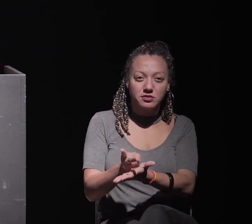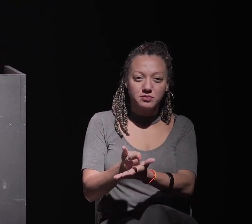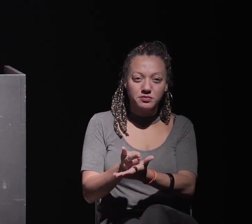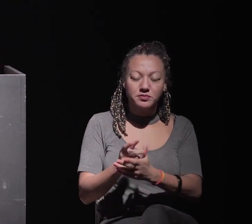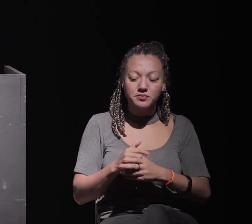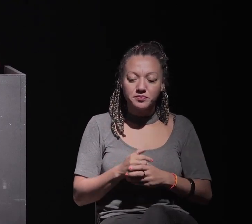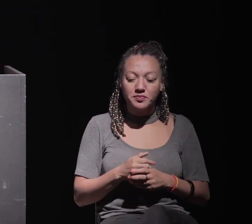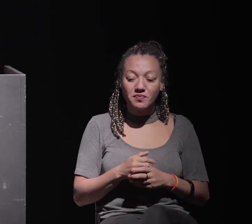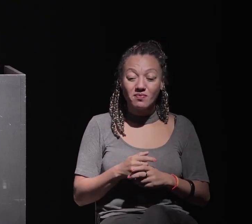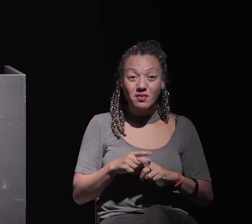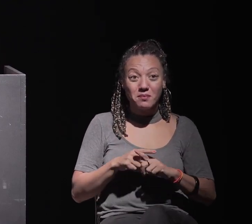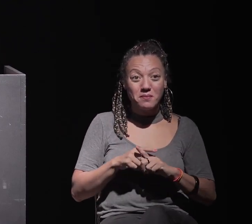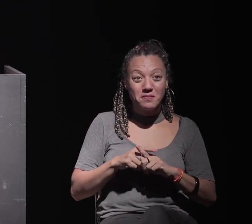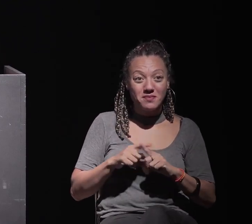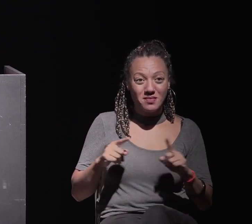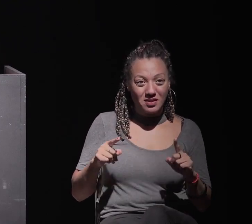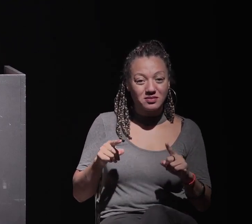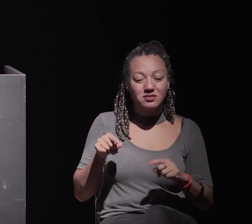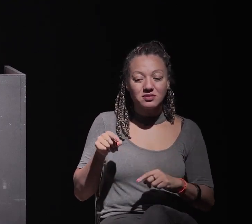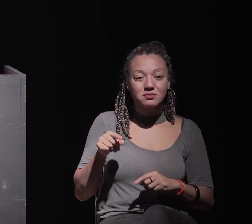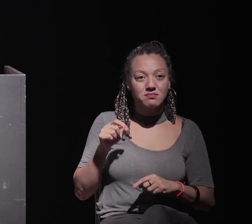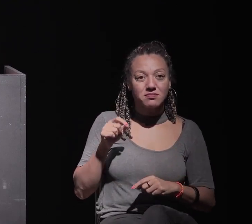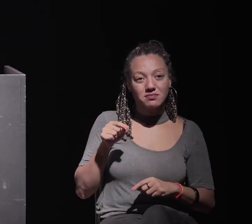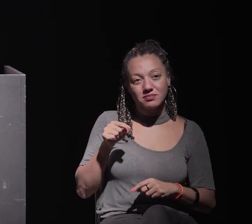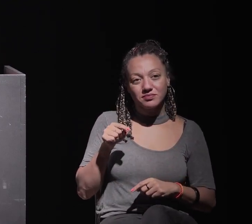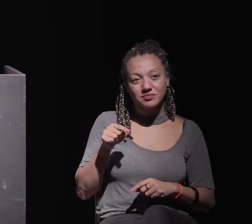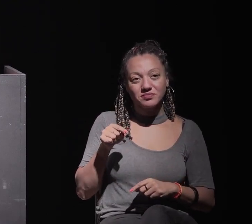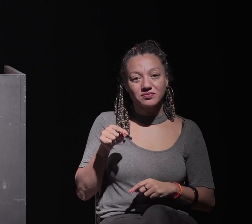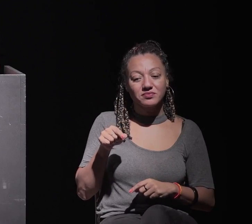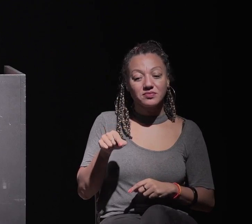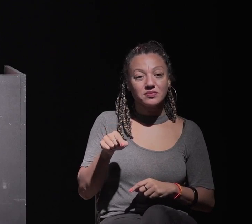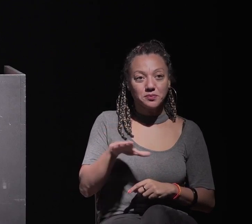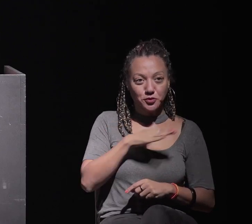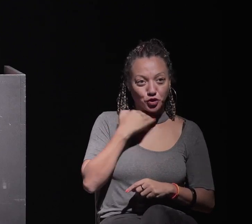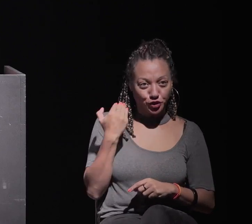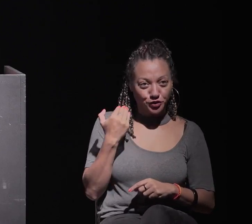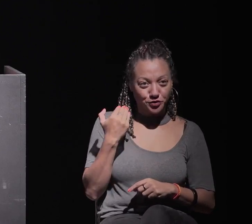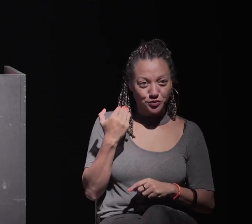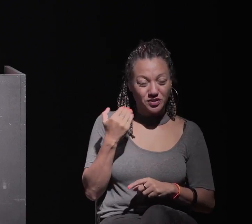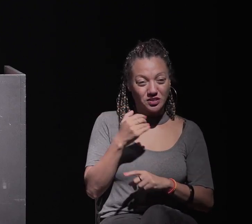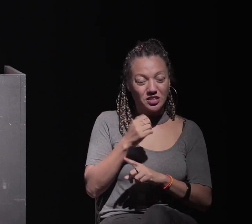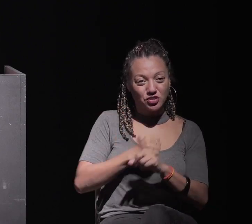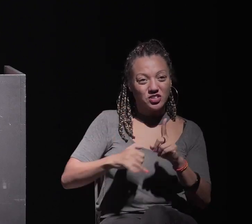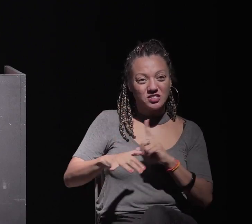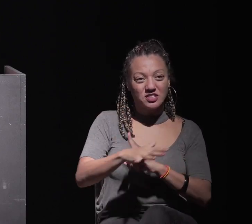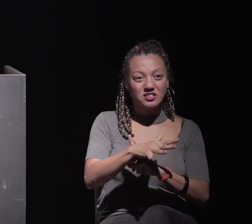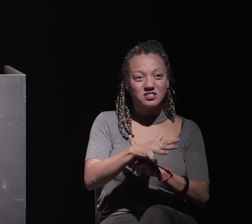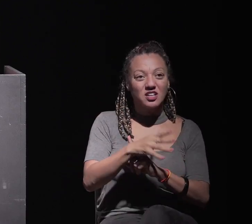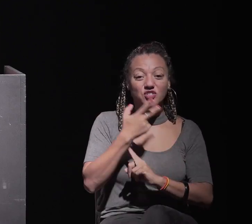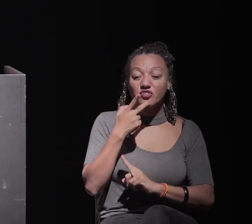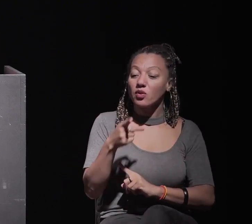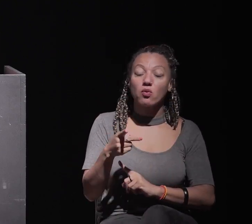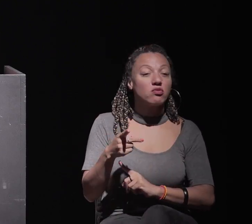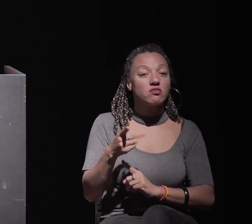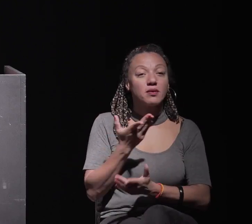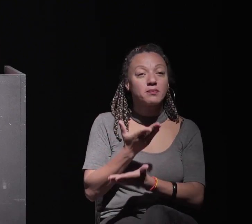marcas, ou para usar aquilo como um exemplo daquilo que deve ser negado ou extirpado da sociedade, lhe condenam a